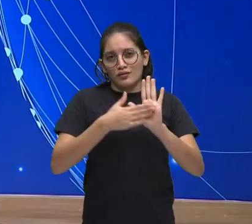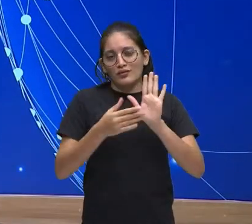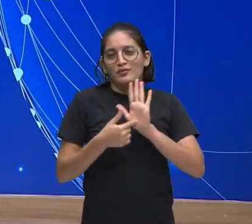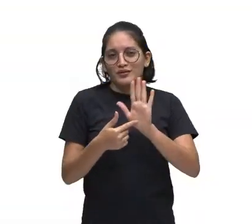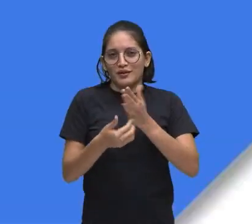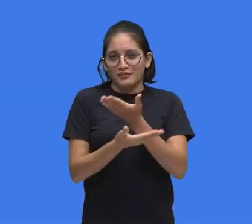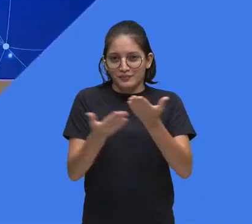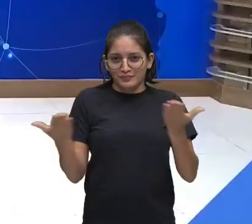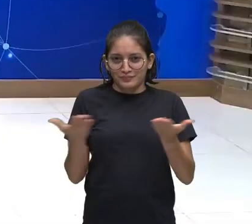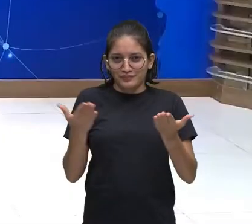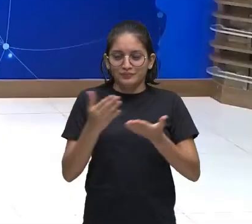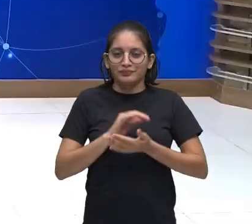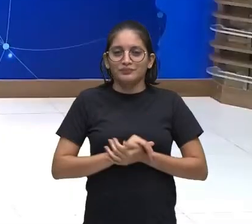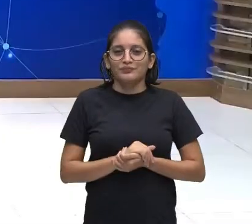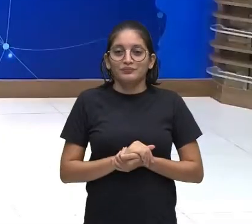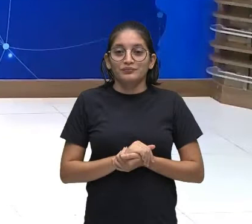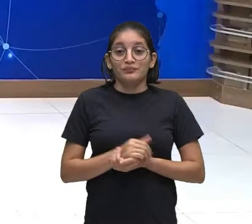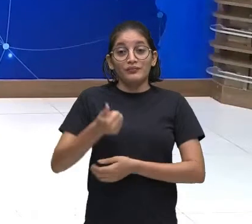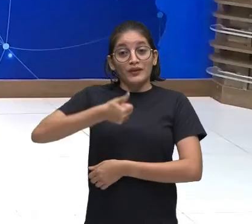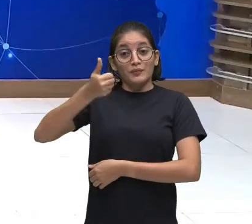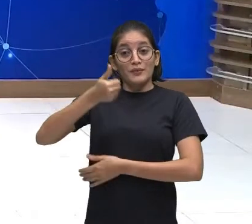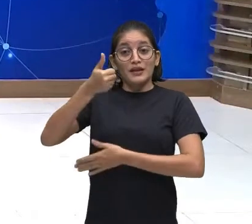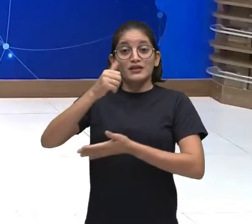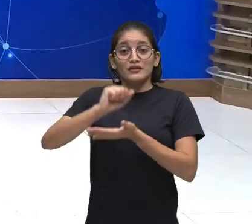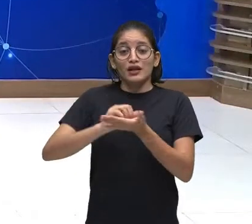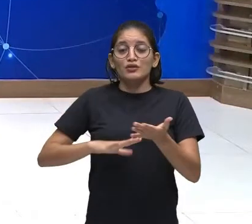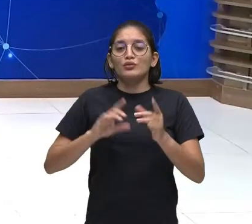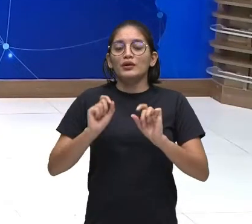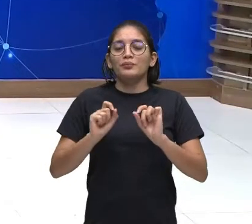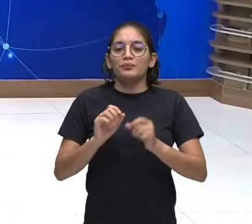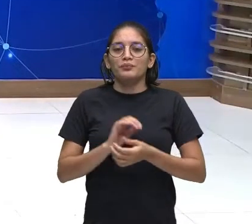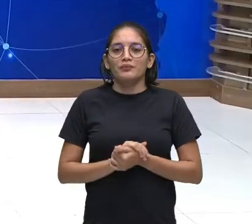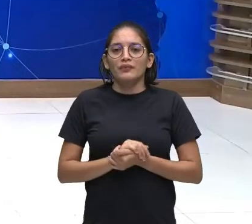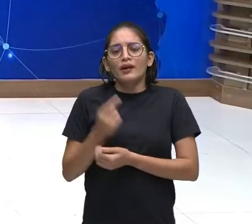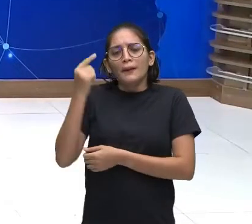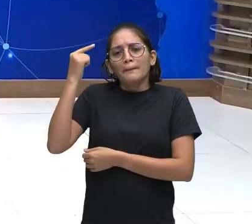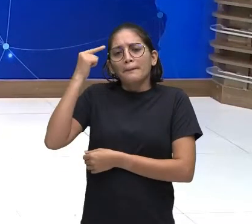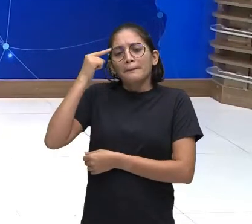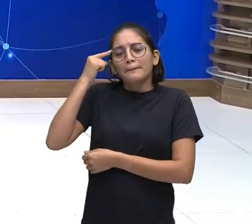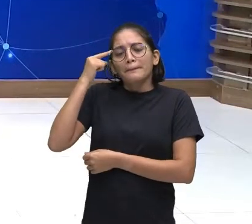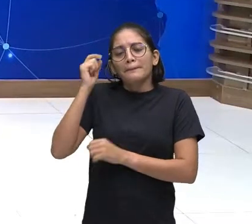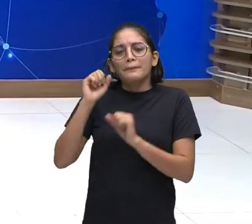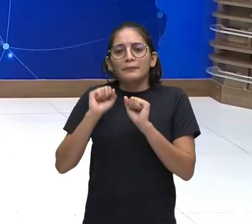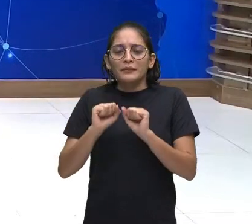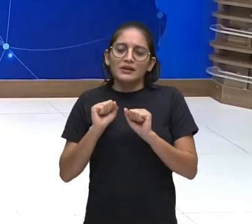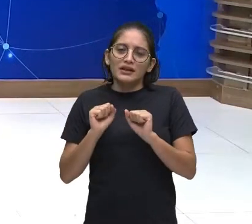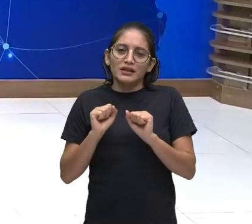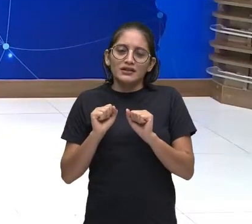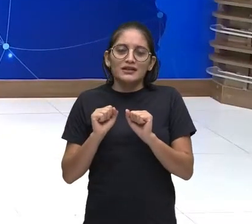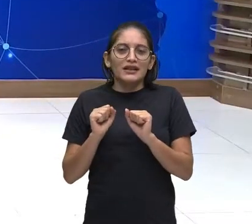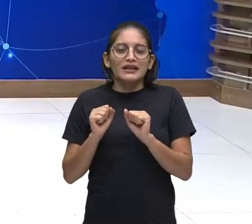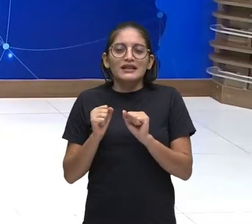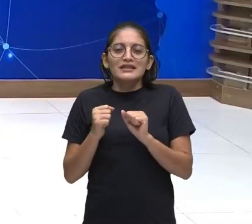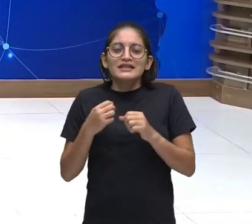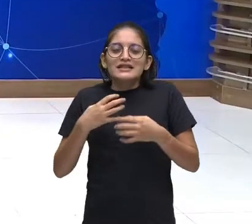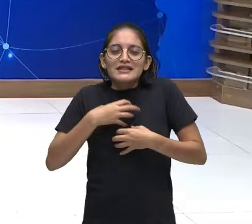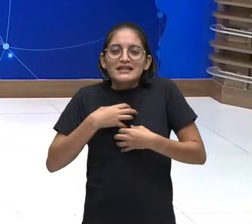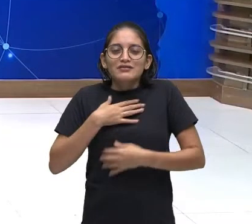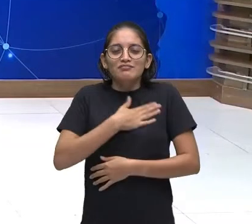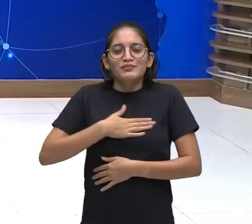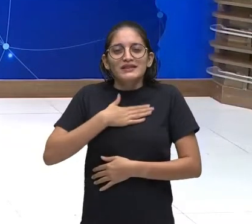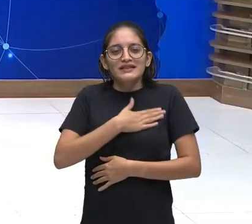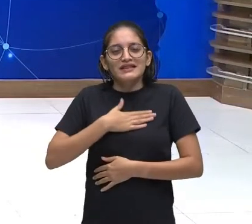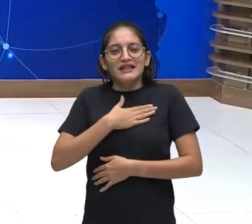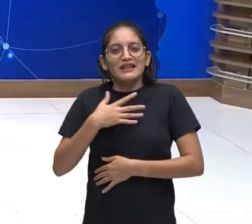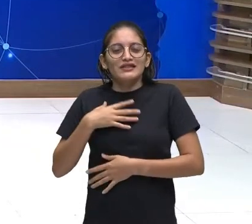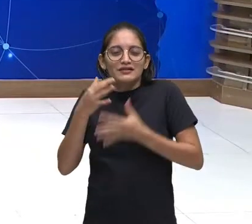você agora. A primeira atividade, a gente precisa pensar que ela pode ser algo que te agrade, algo que te chame a tua